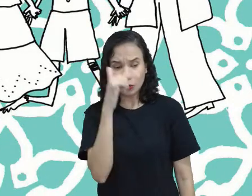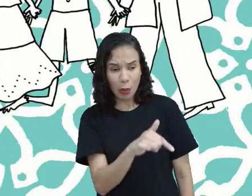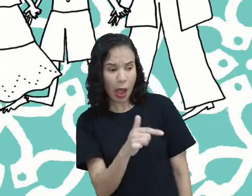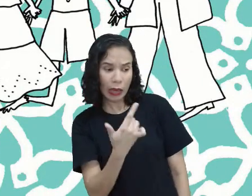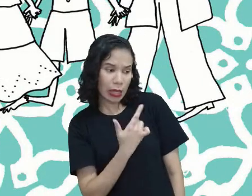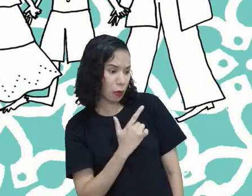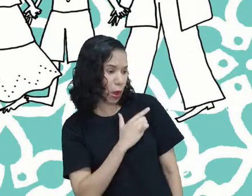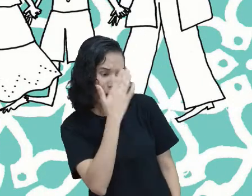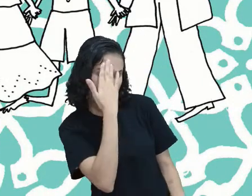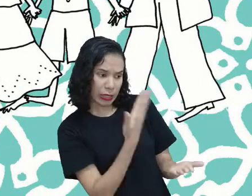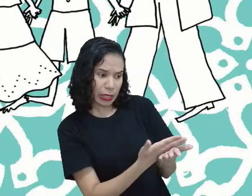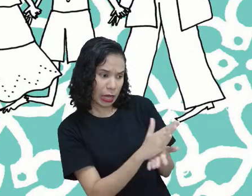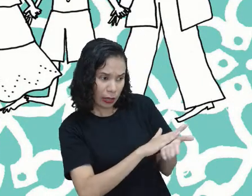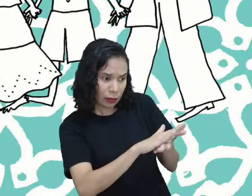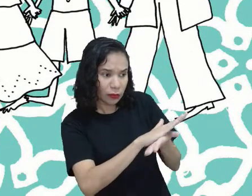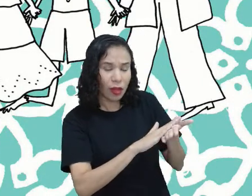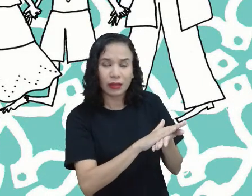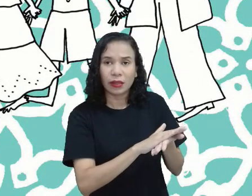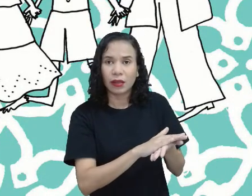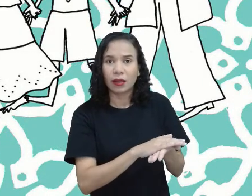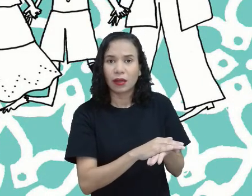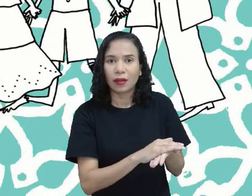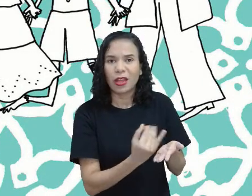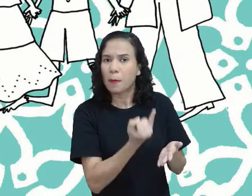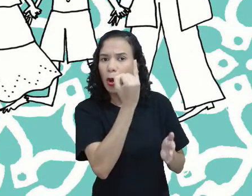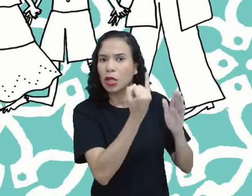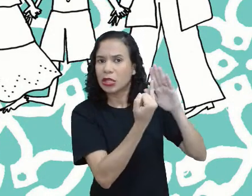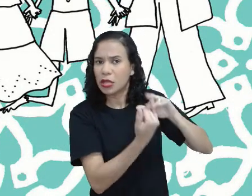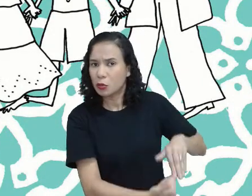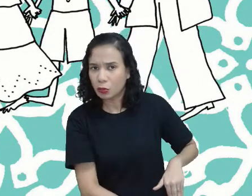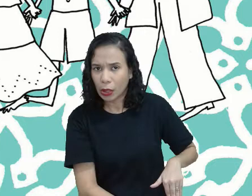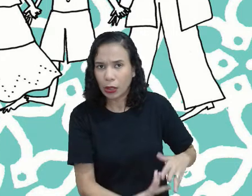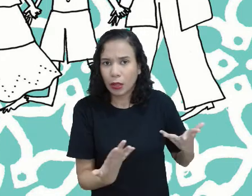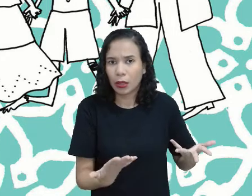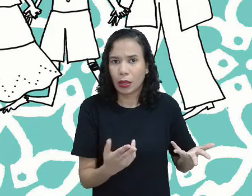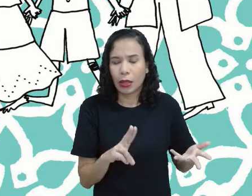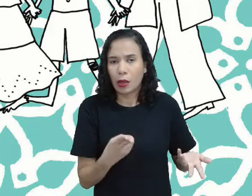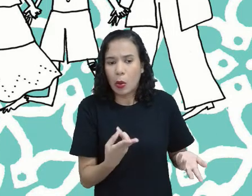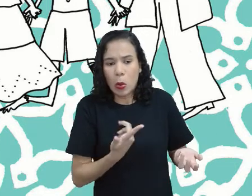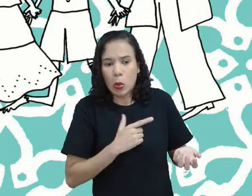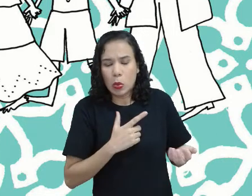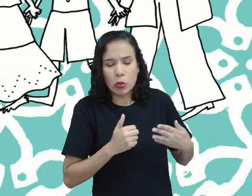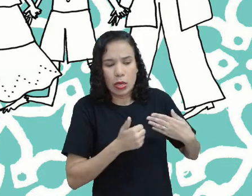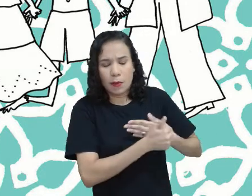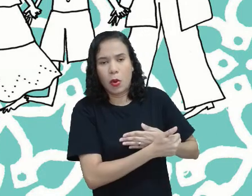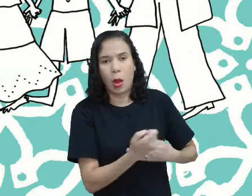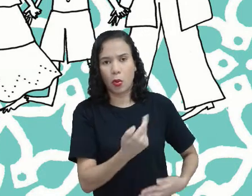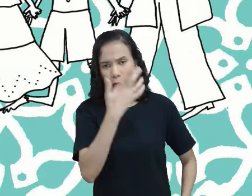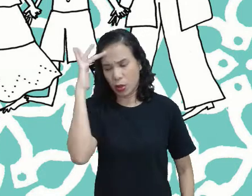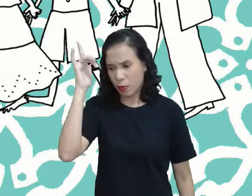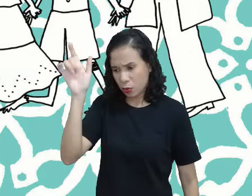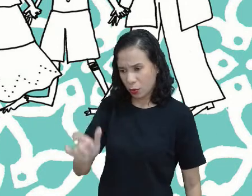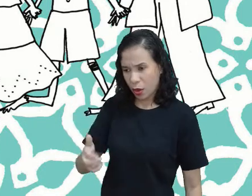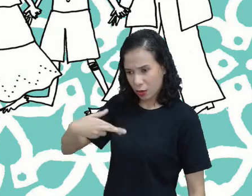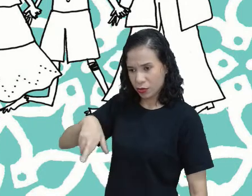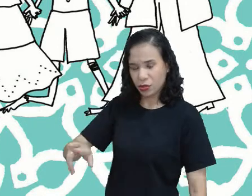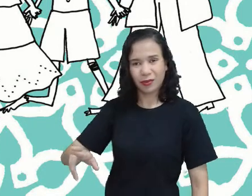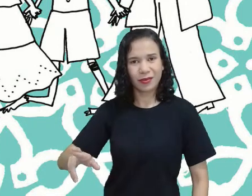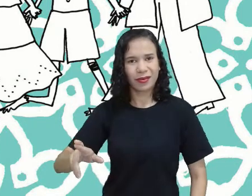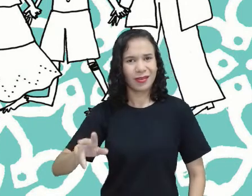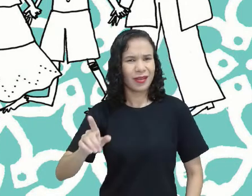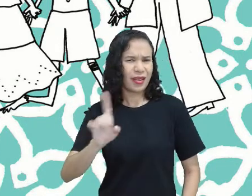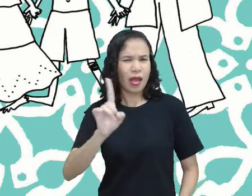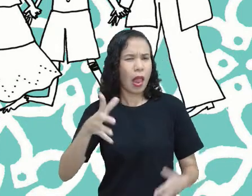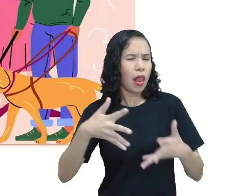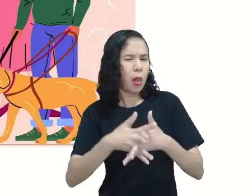tenha seja menos importante, é uma pessoa que tem menos princípios do que quem tem religião, né? Que às vezes até se Exatamente.